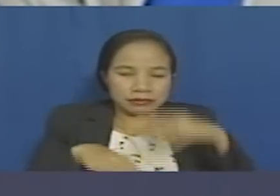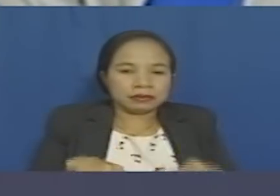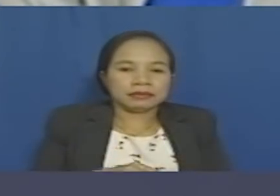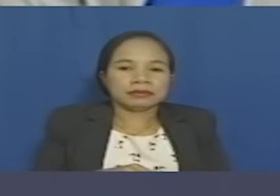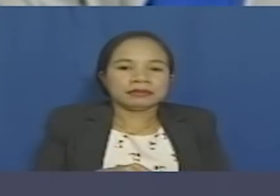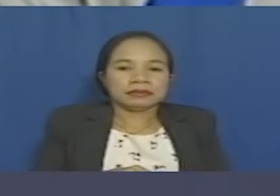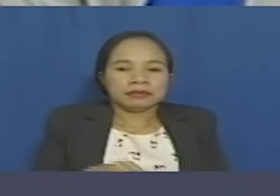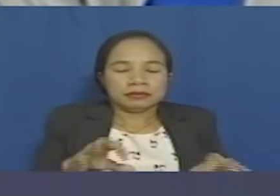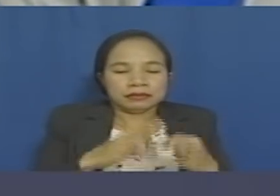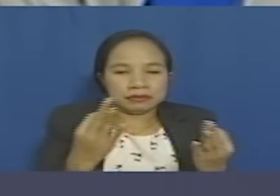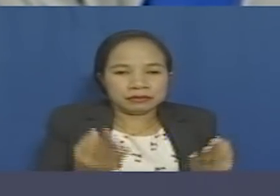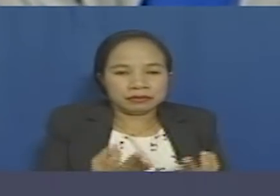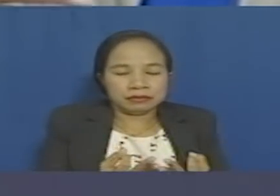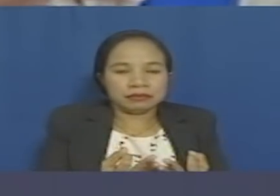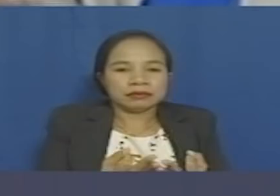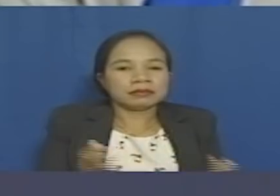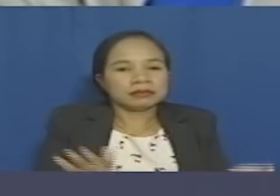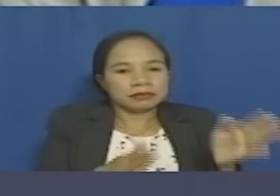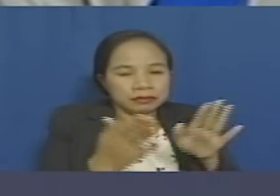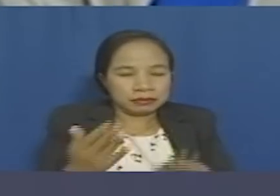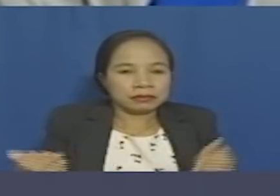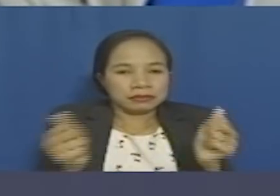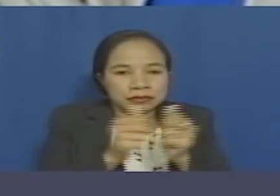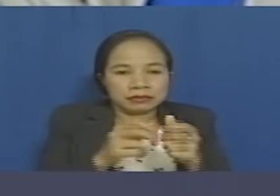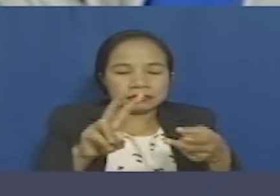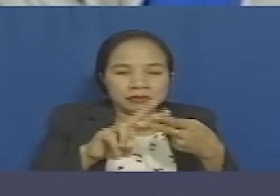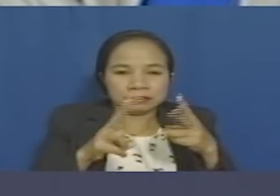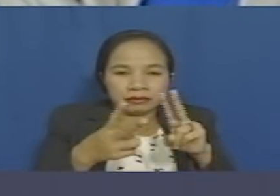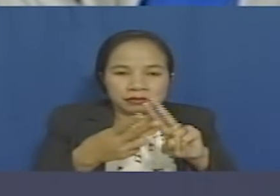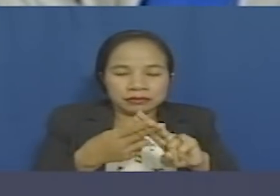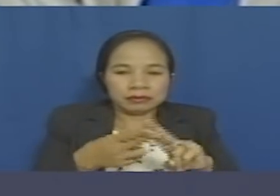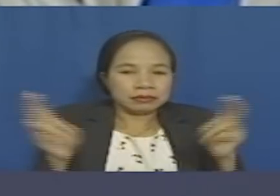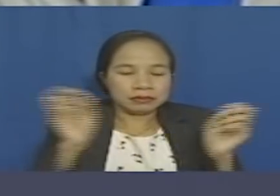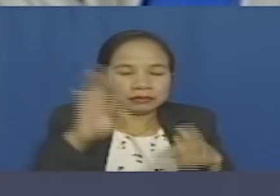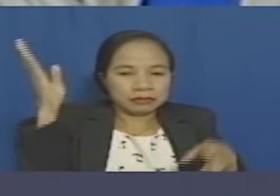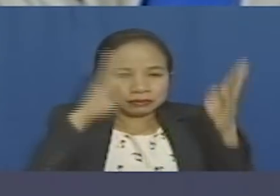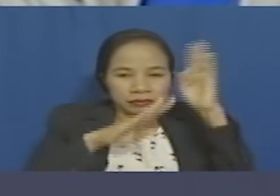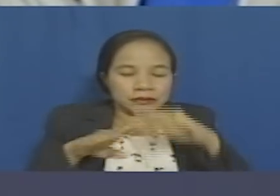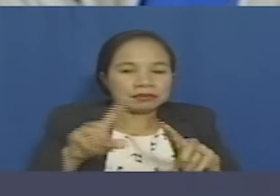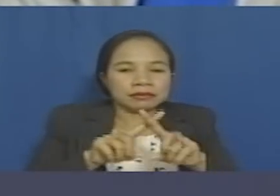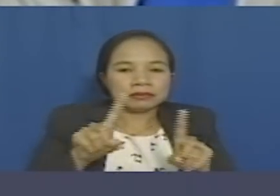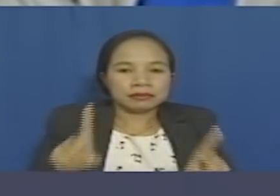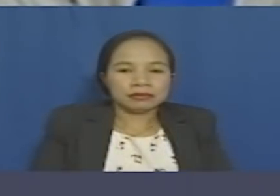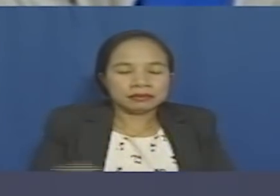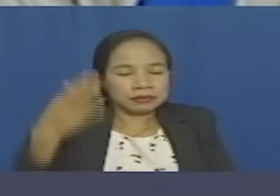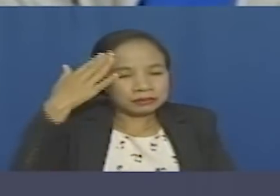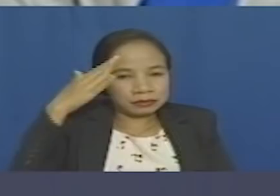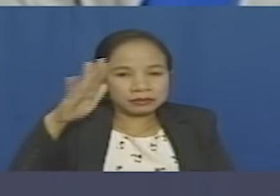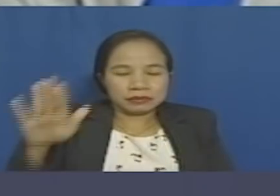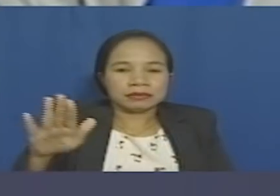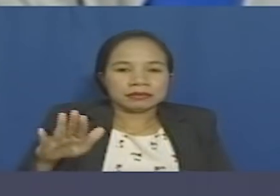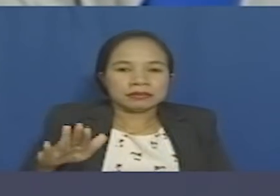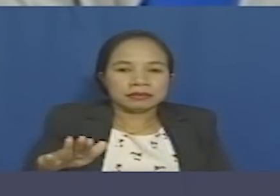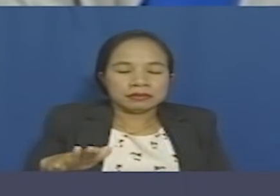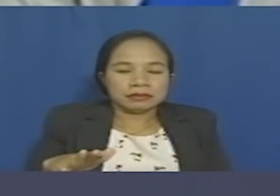Família matebian, ho vizinho sira, laia problema. Mas, laha tene,